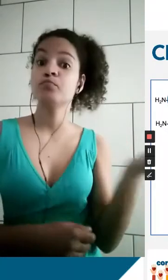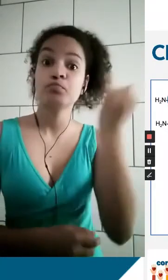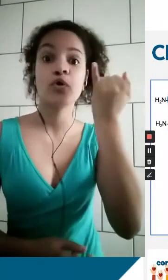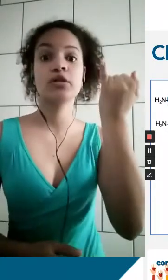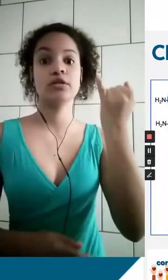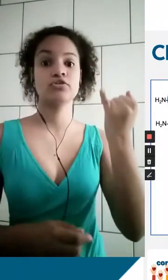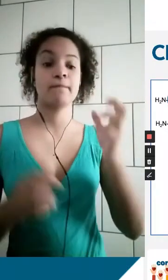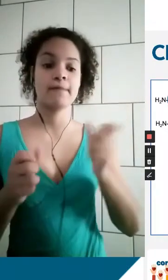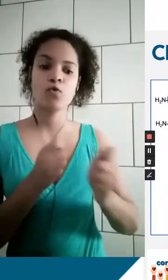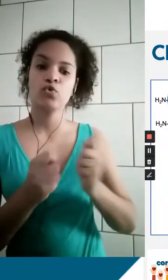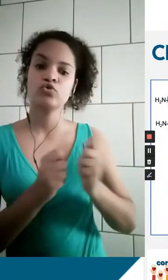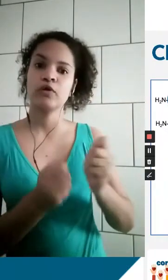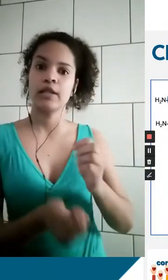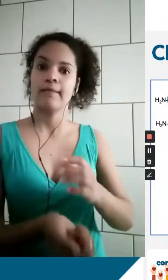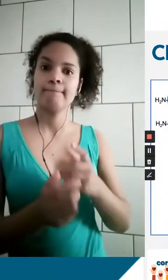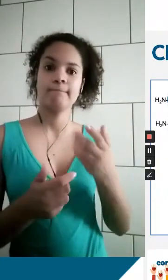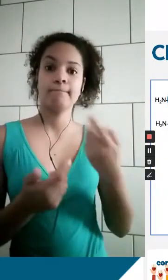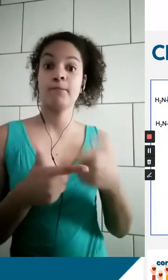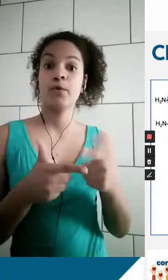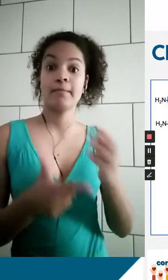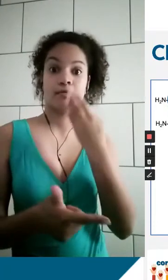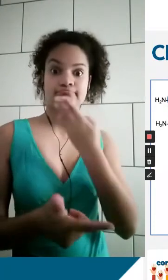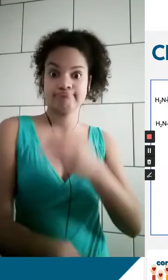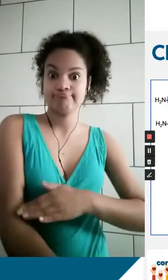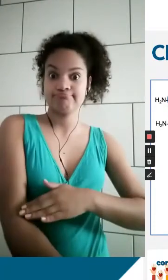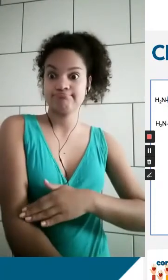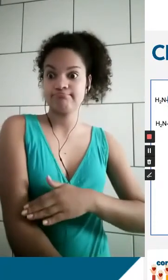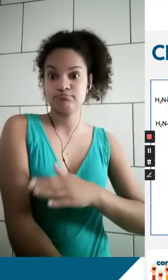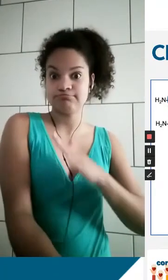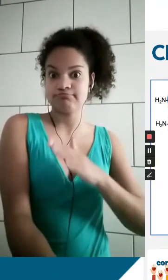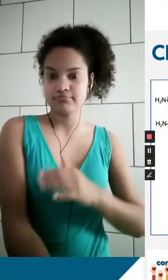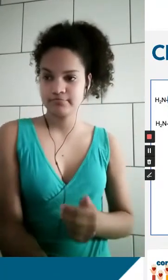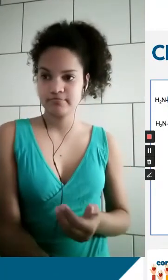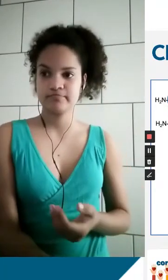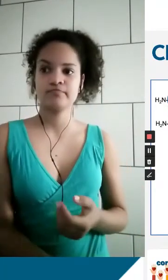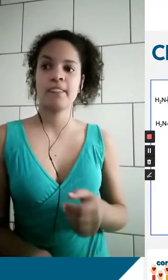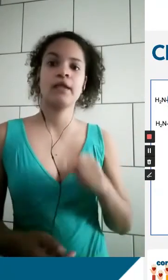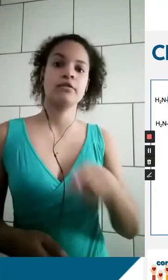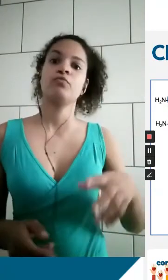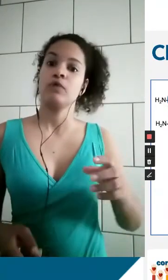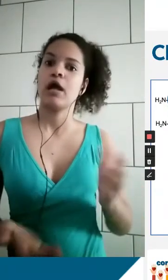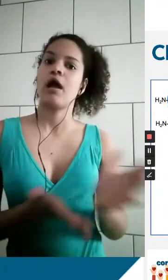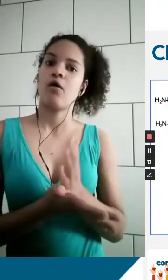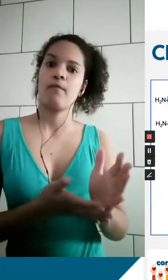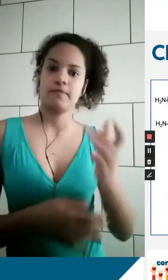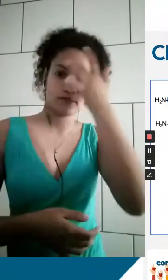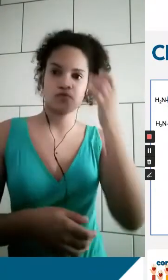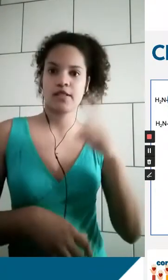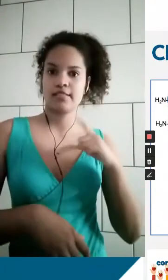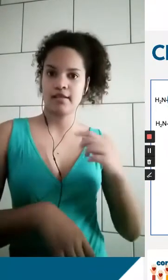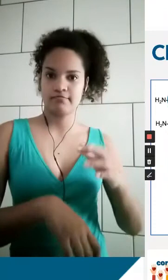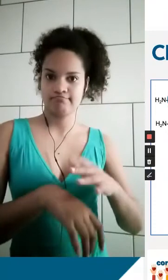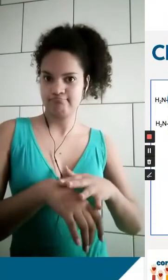da glicemia. Por isso que muitos indivíduos diabéticos aplicam insulina, dão aquela espetada na barriga todo dia,